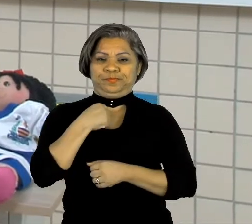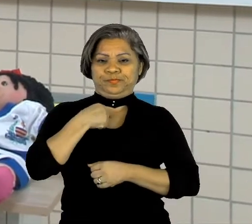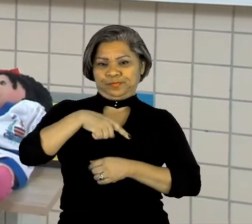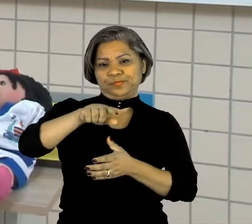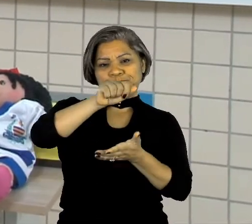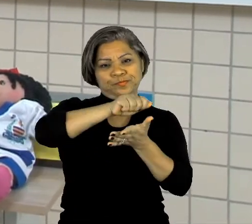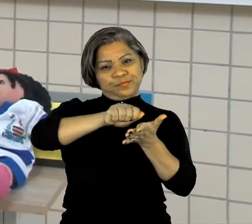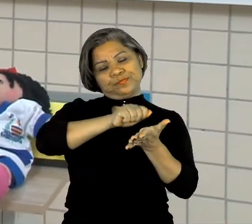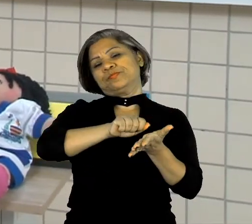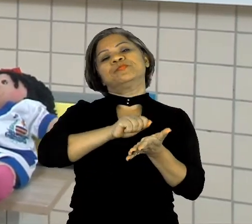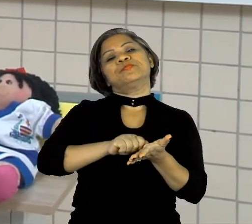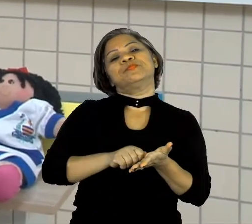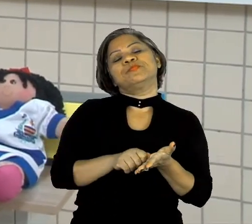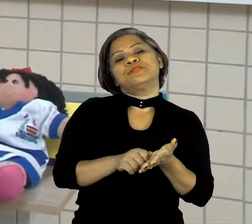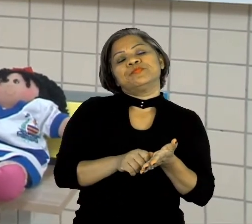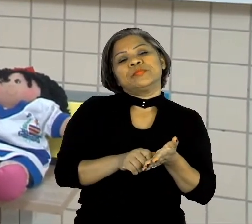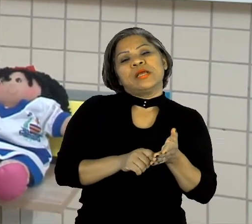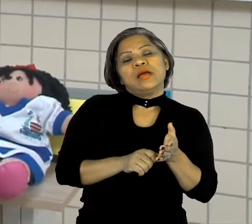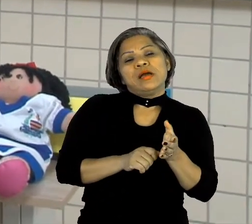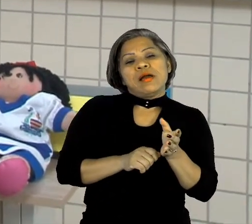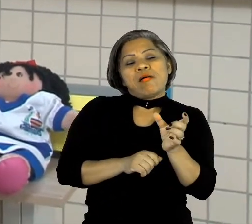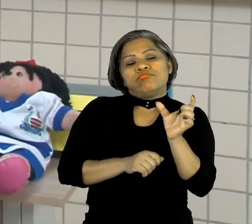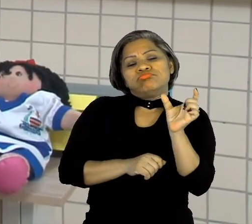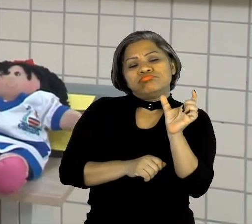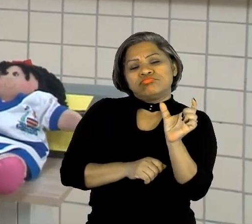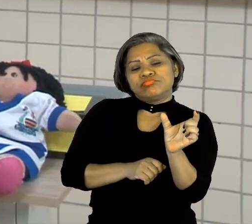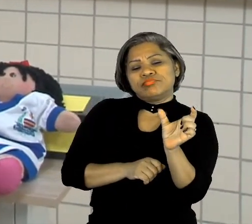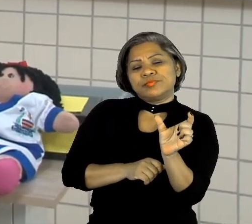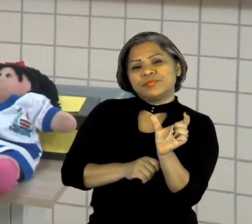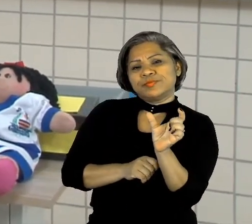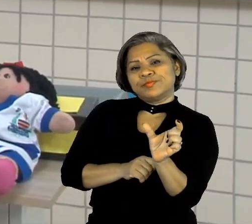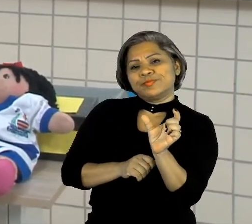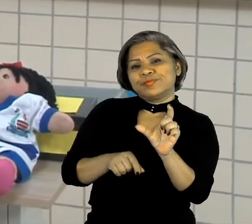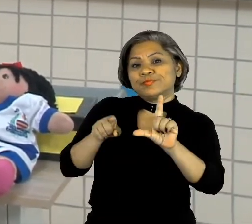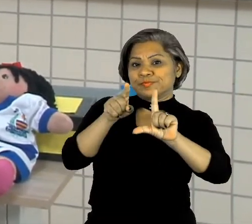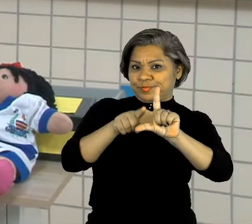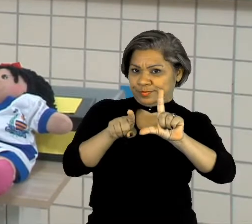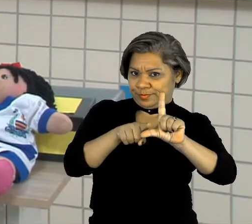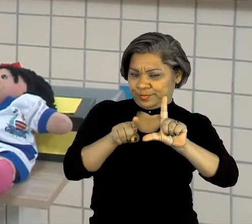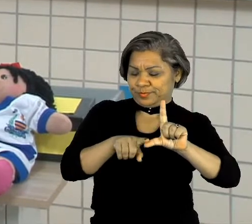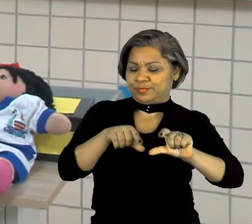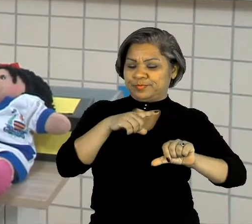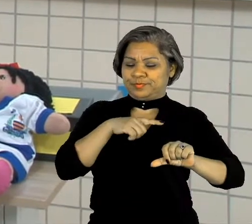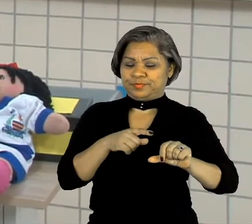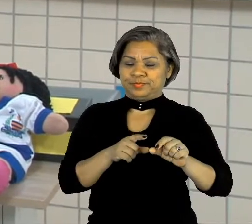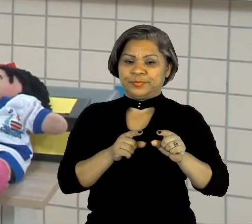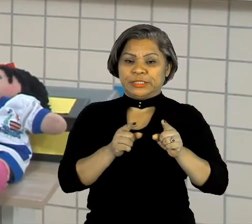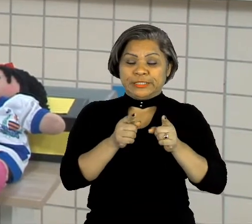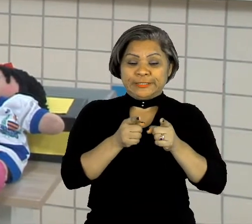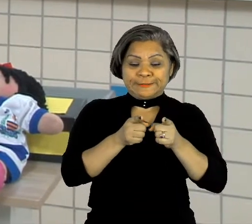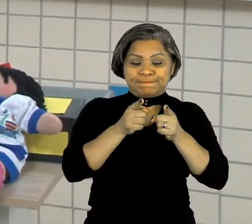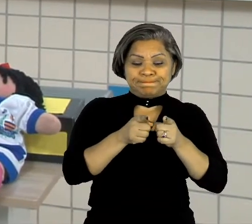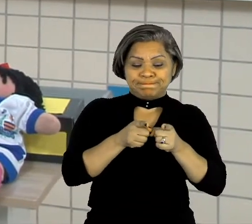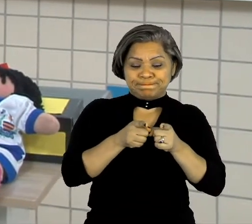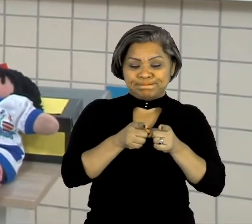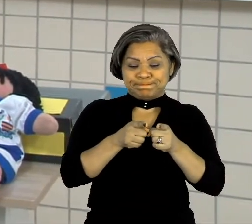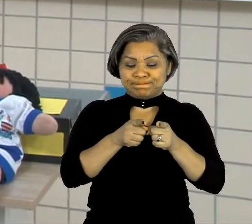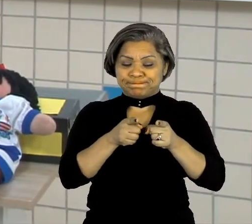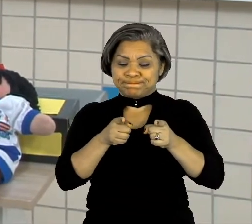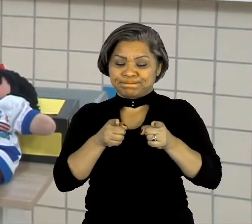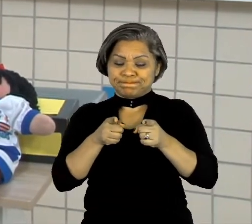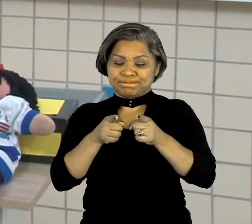cada letra tem seu espaço, cada sílaba e a palavra também precisa do teu espaço. Como, professora? Quando